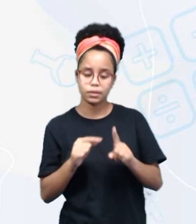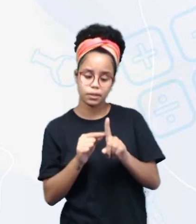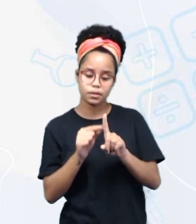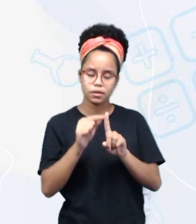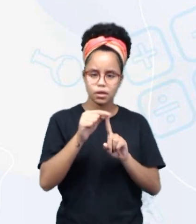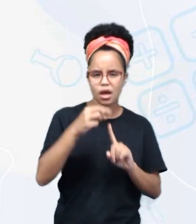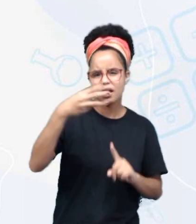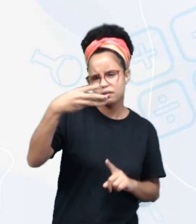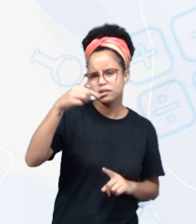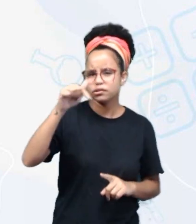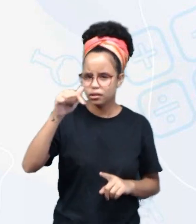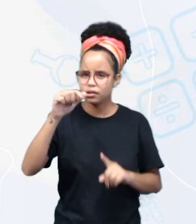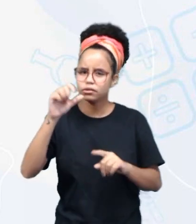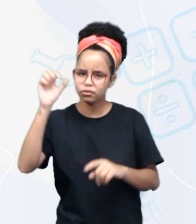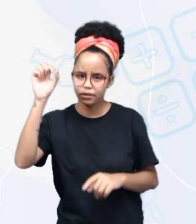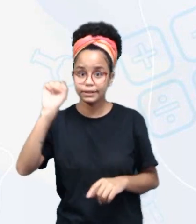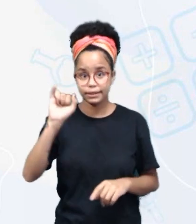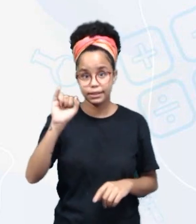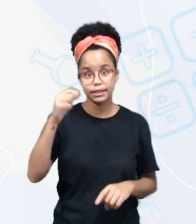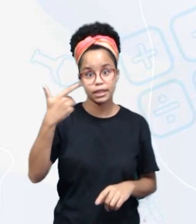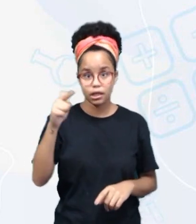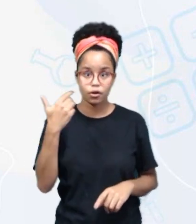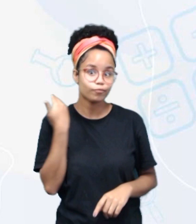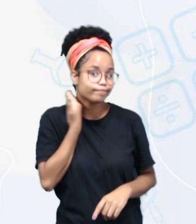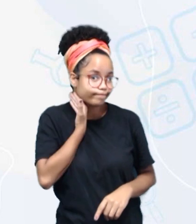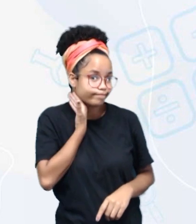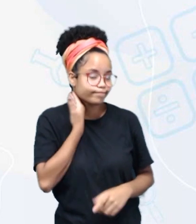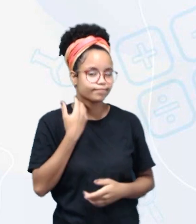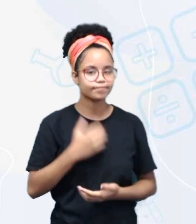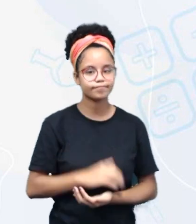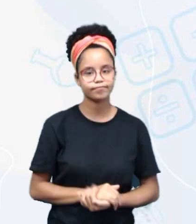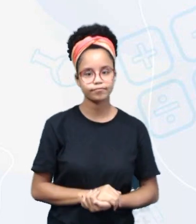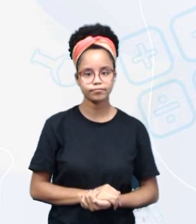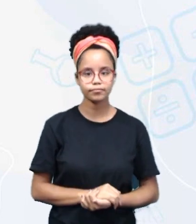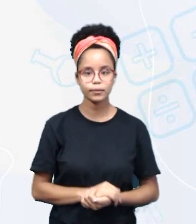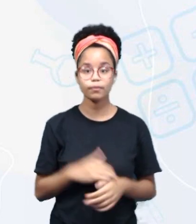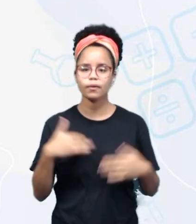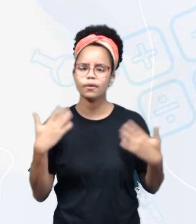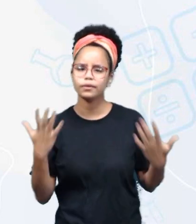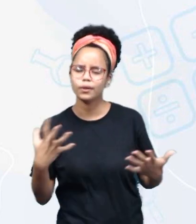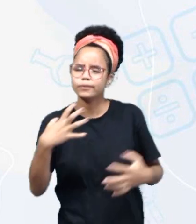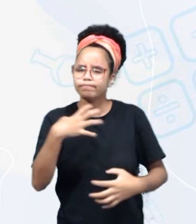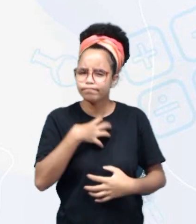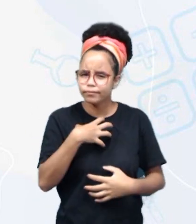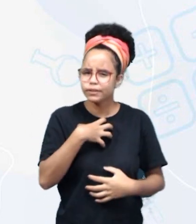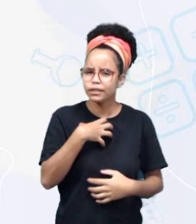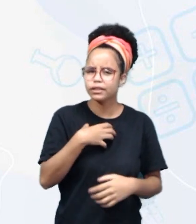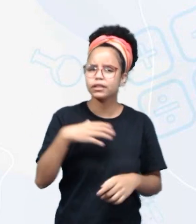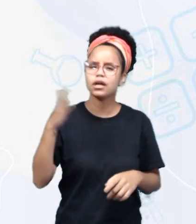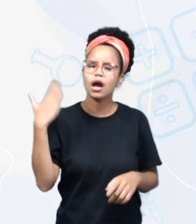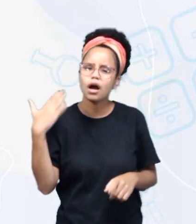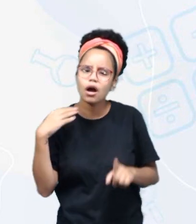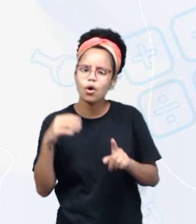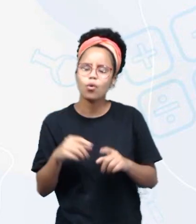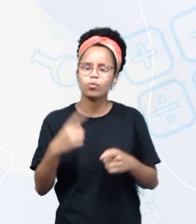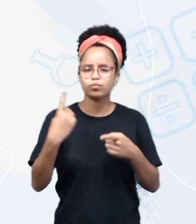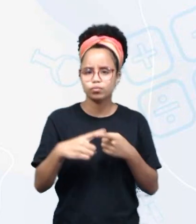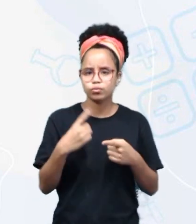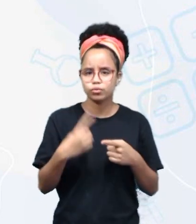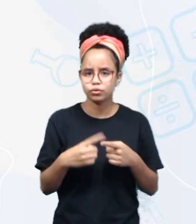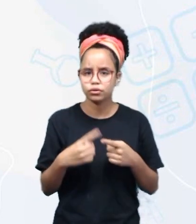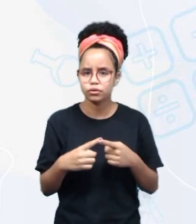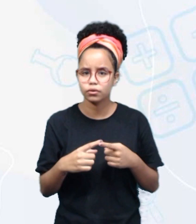está em torno de 37 graus, se ele não estiver com febre, é claro. Então, ele sente calor porque, devido